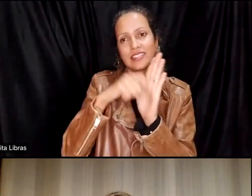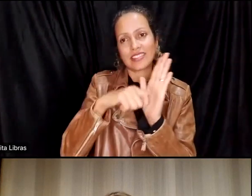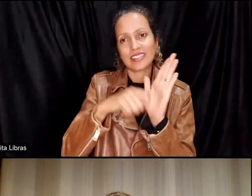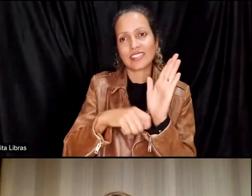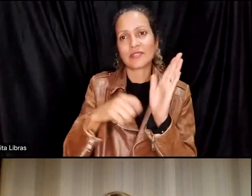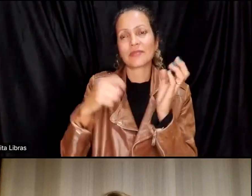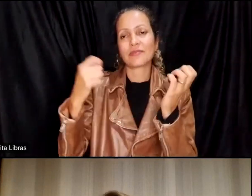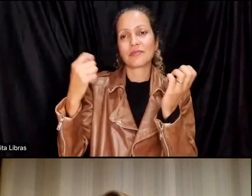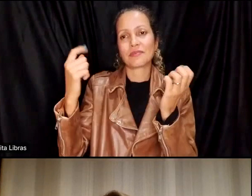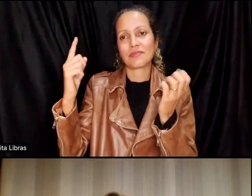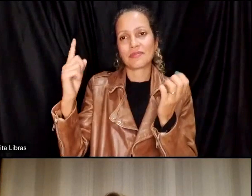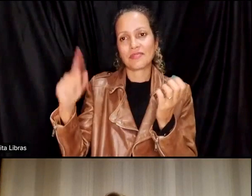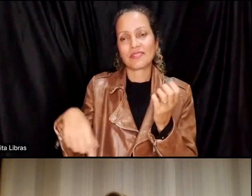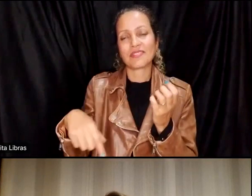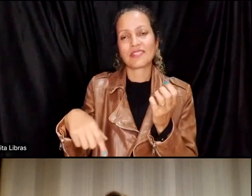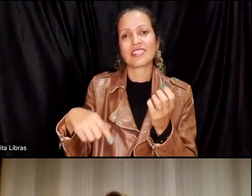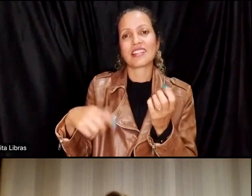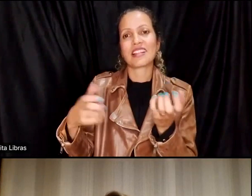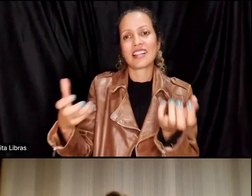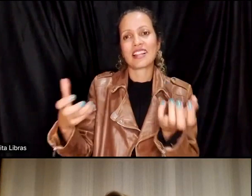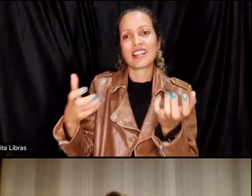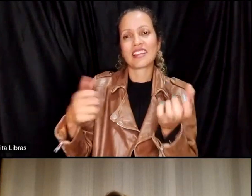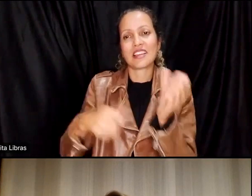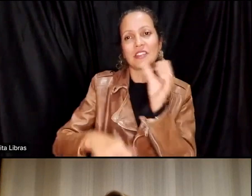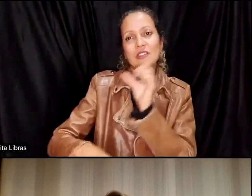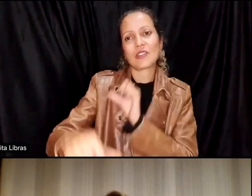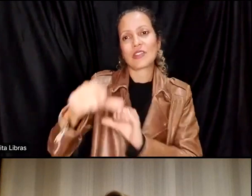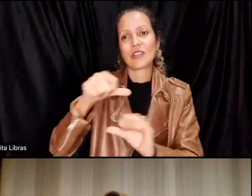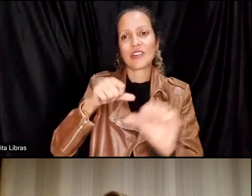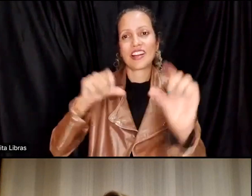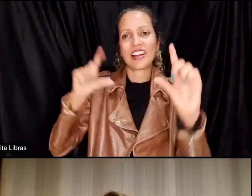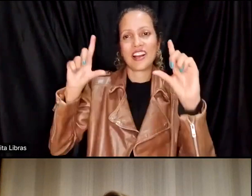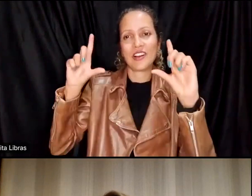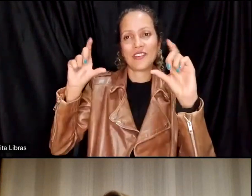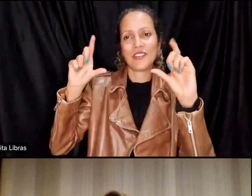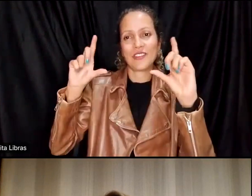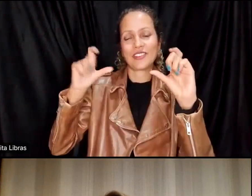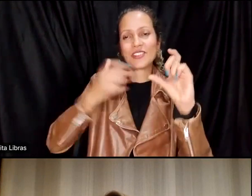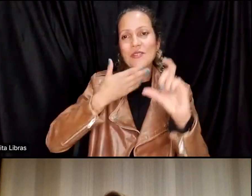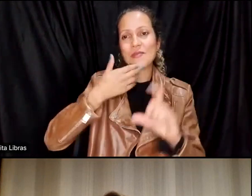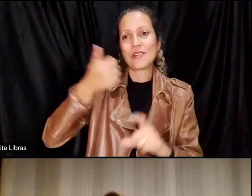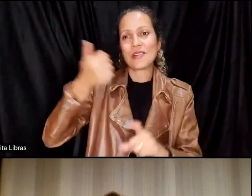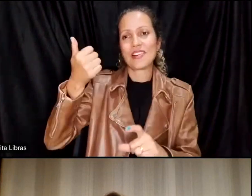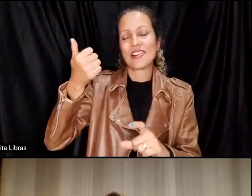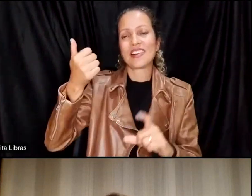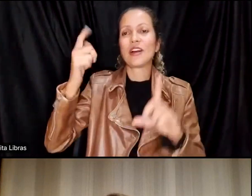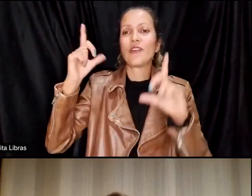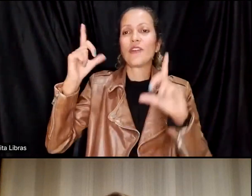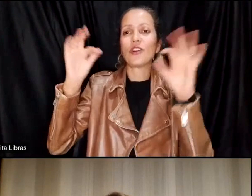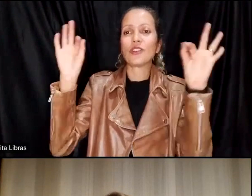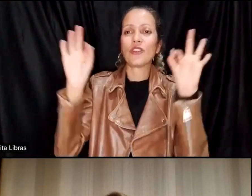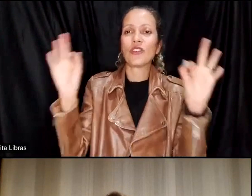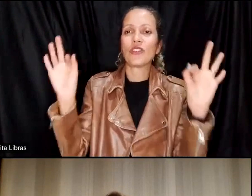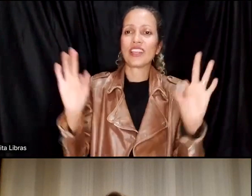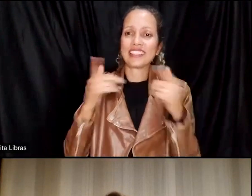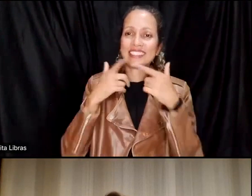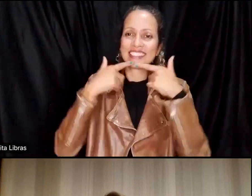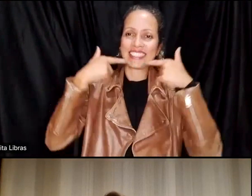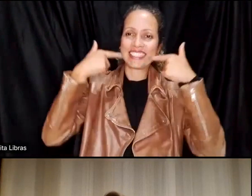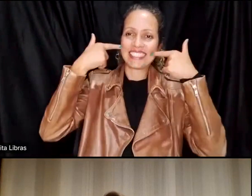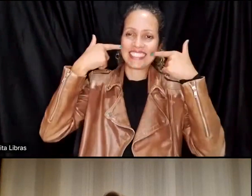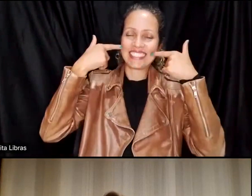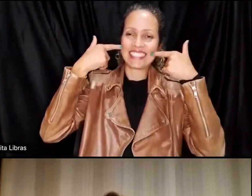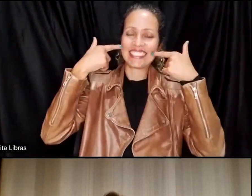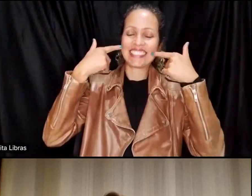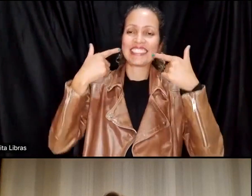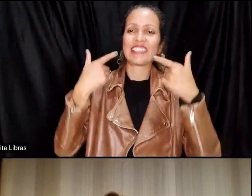trocar a foto pra uma foto dela feliz, né, e pelo fato dela também ter